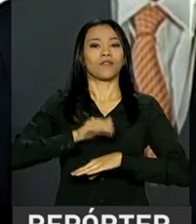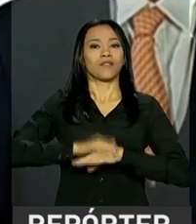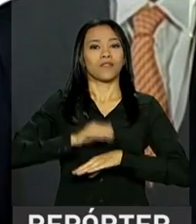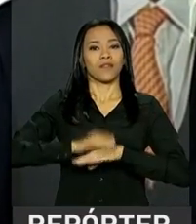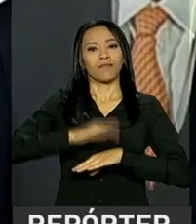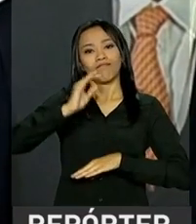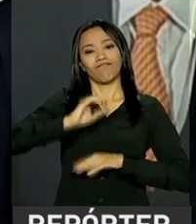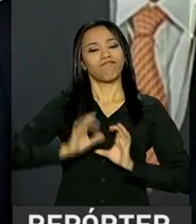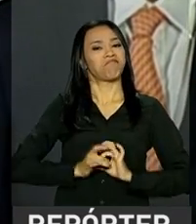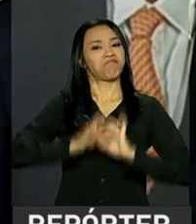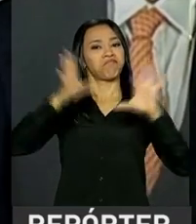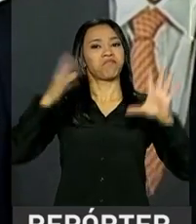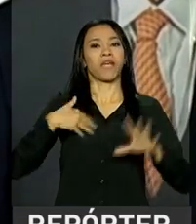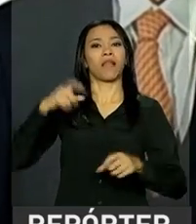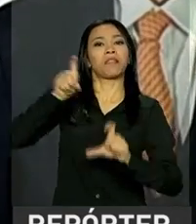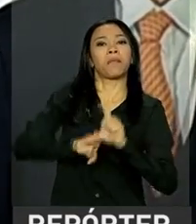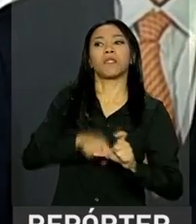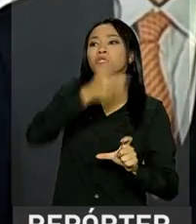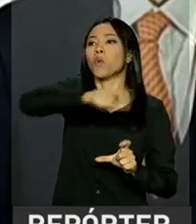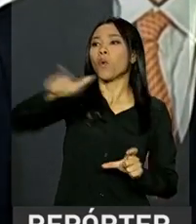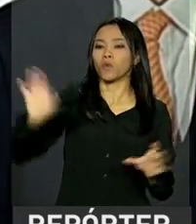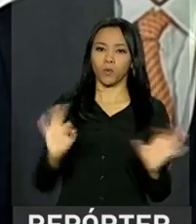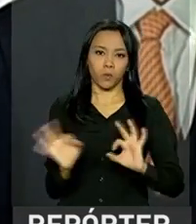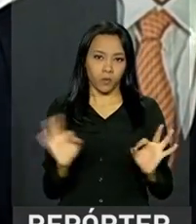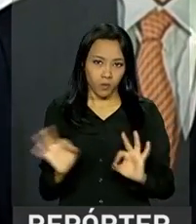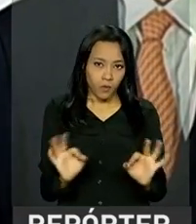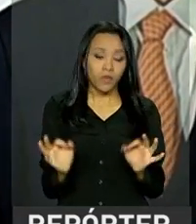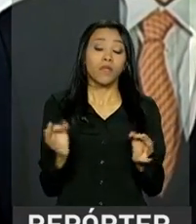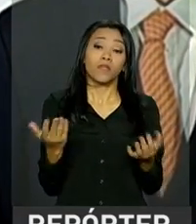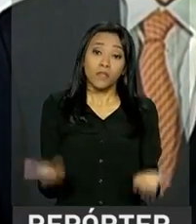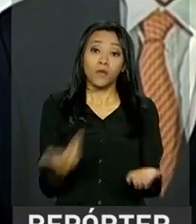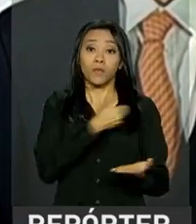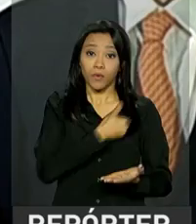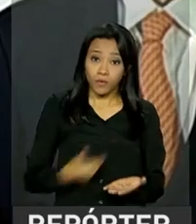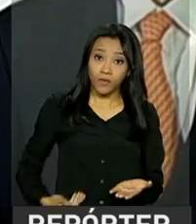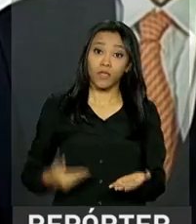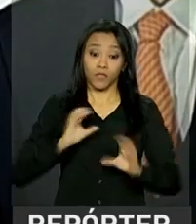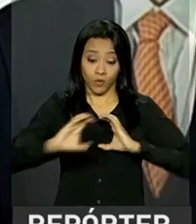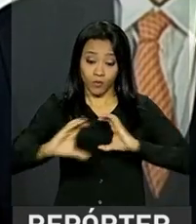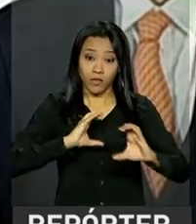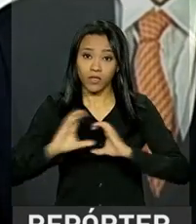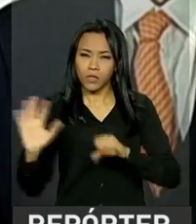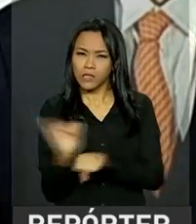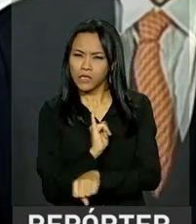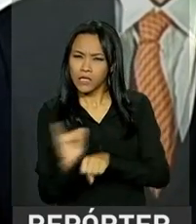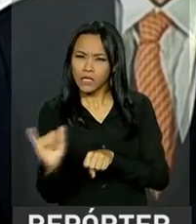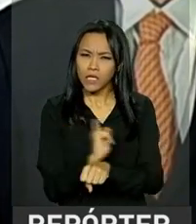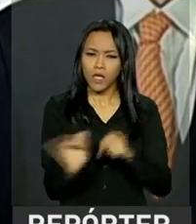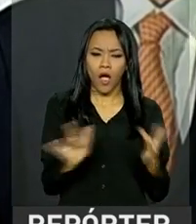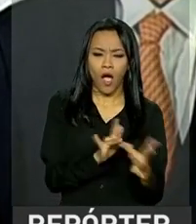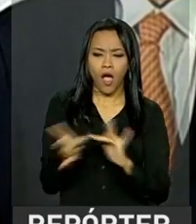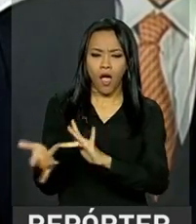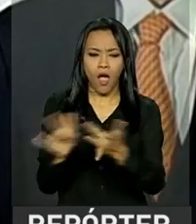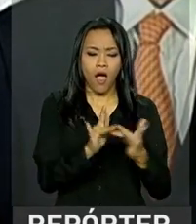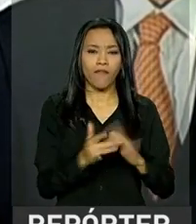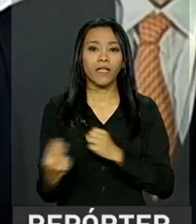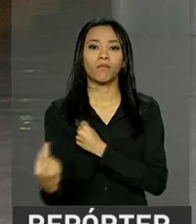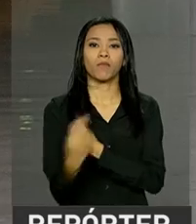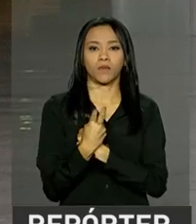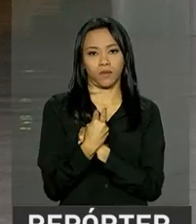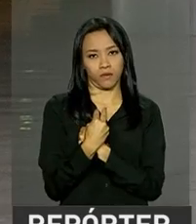Independência e evidentemente também para o governo as suas comunicações estratégicas elas estarão